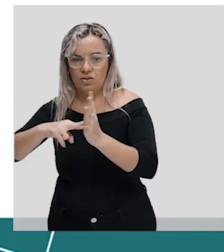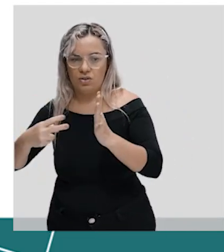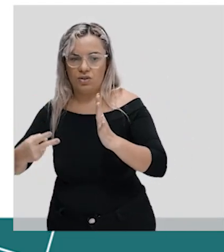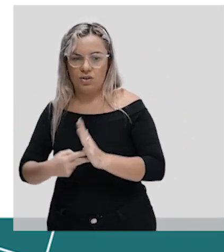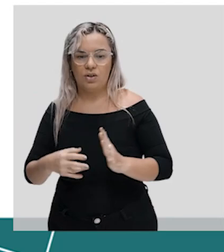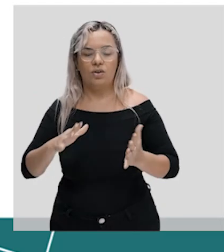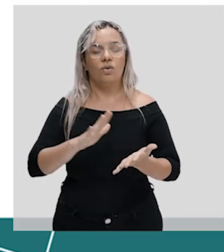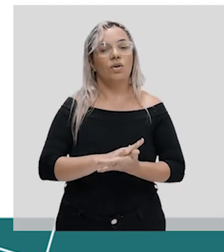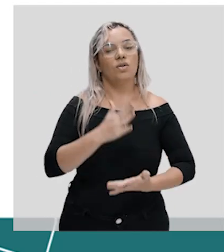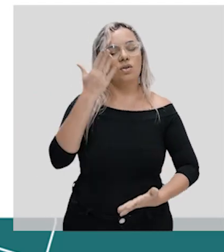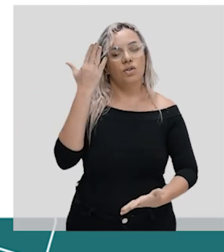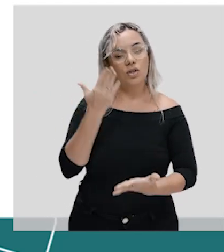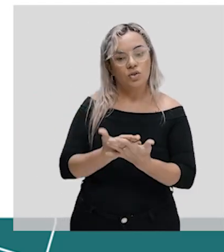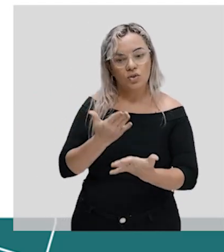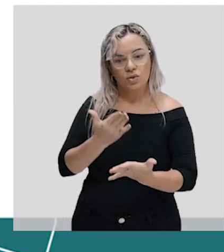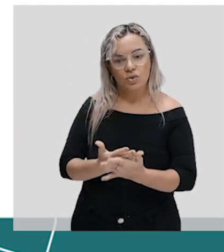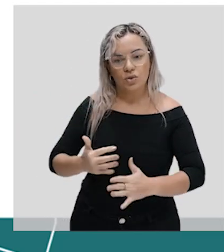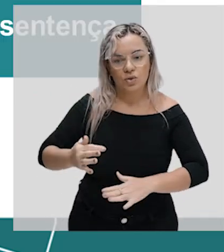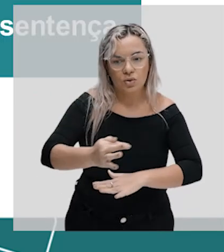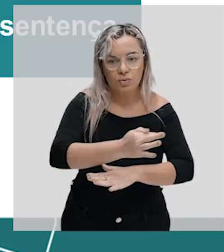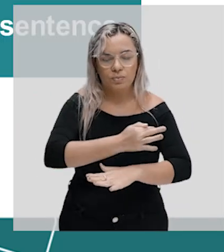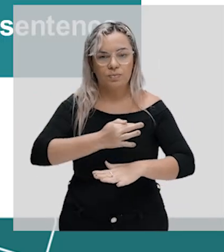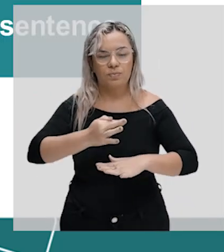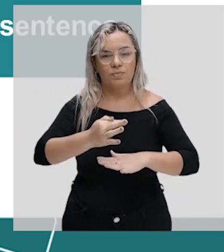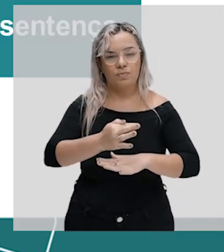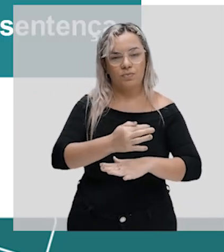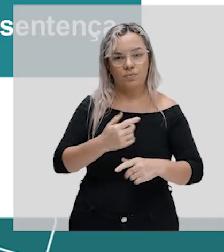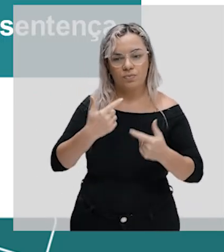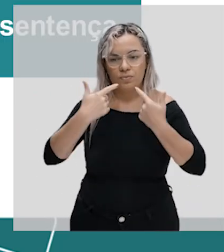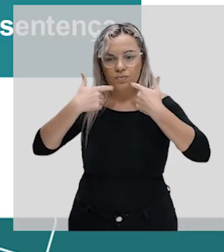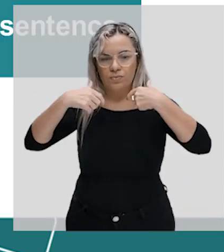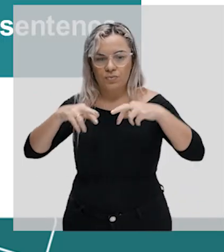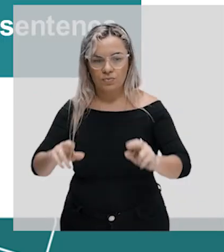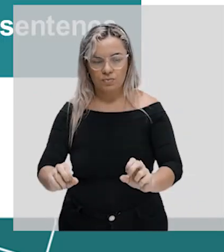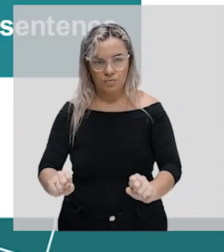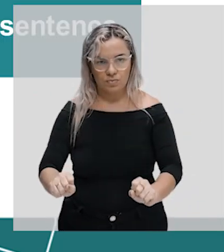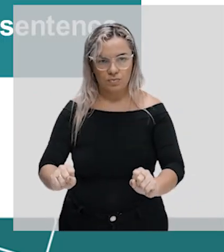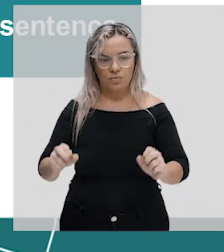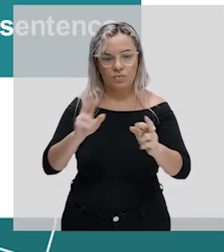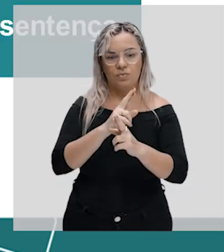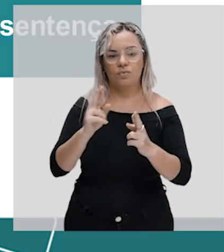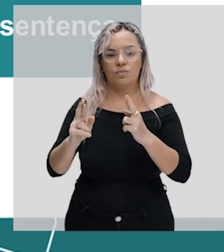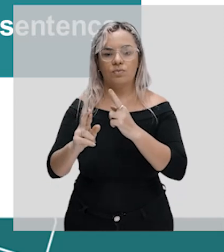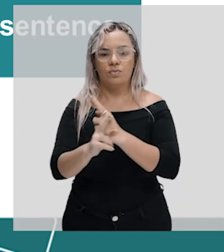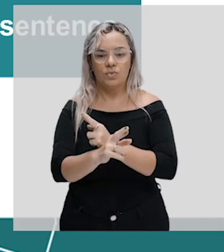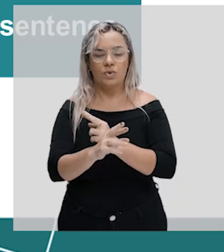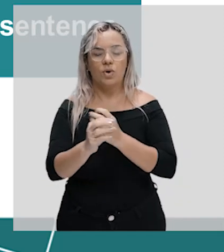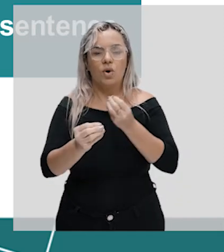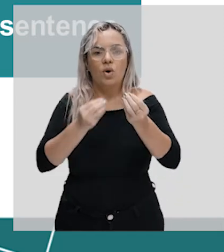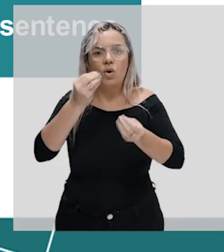propriedades formais das expressões e das relações entre si,